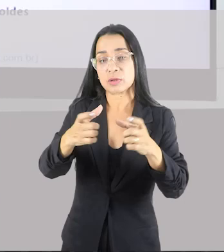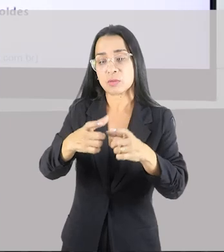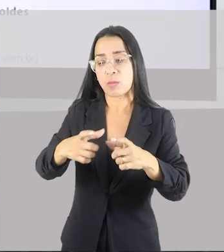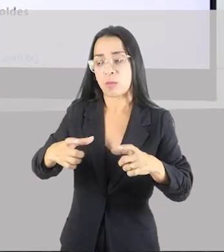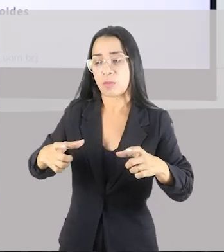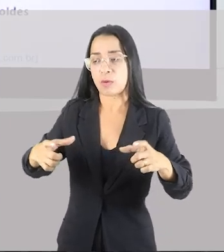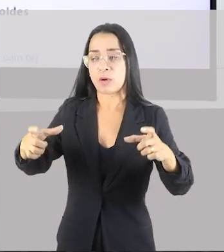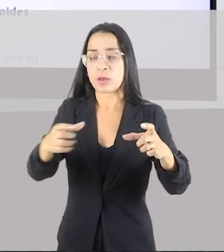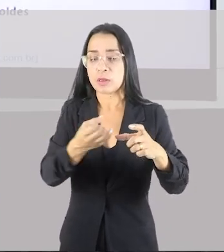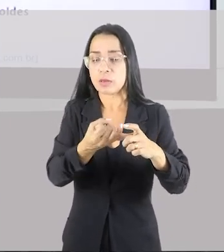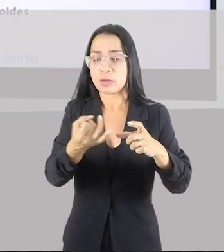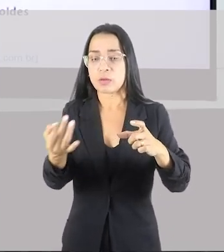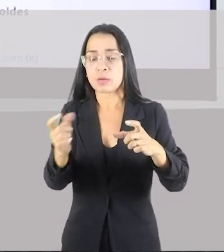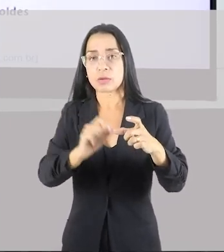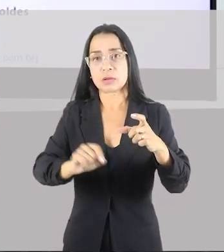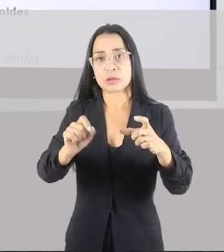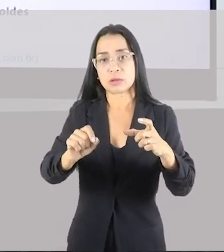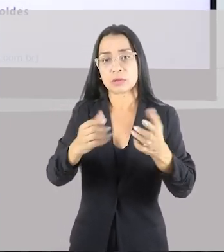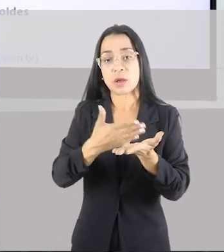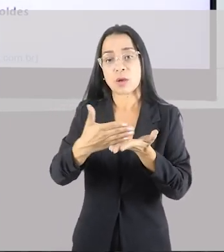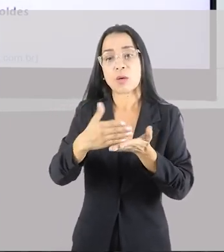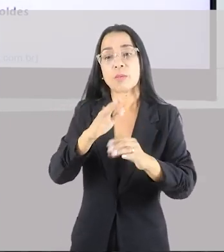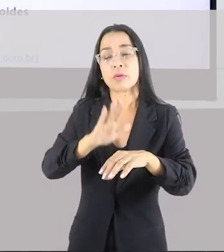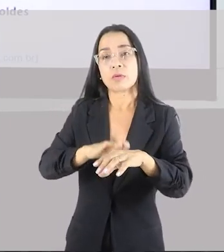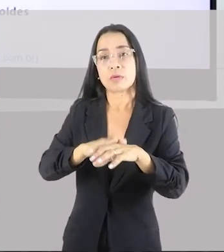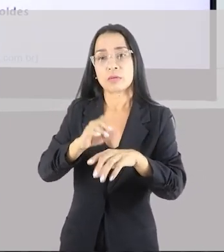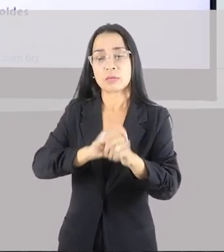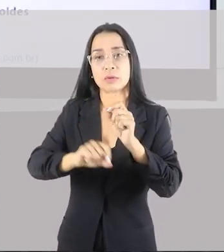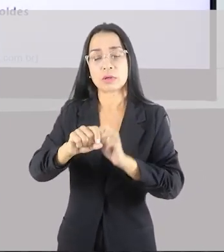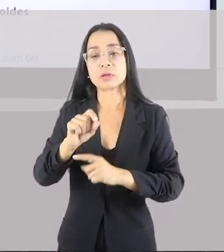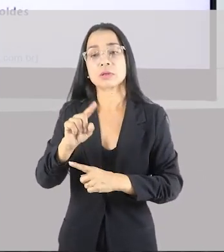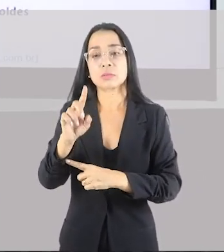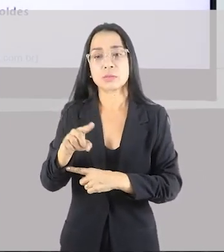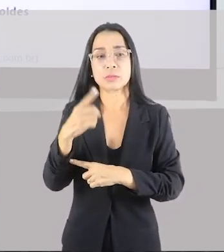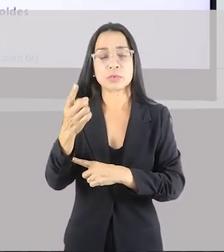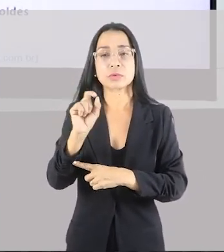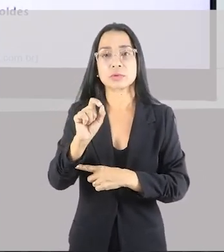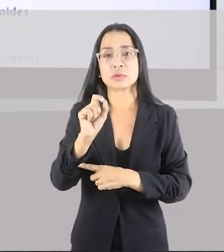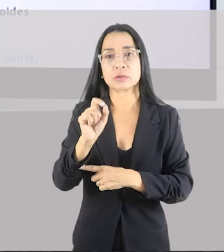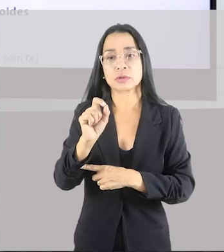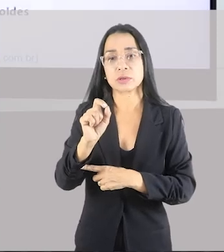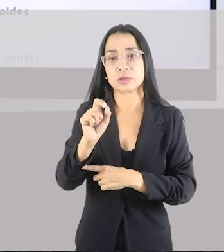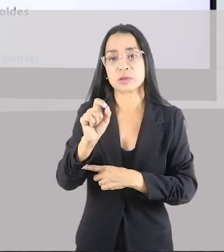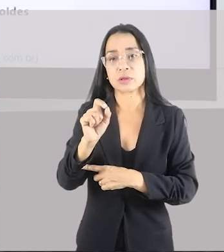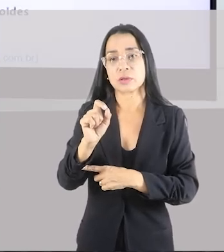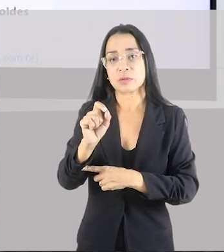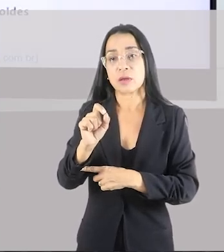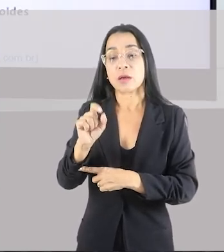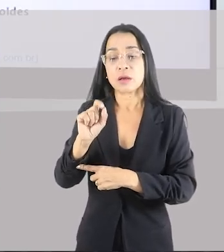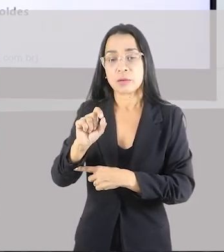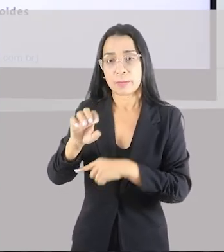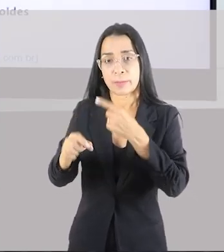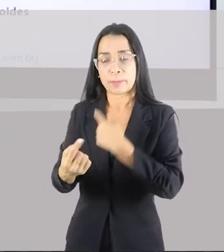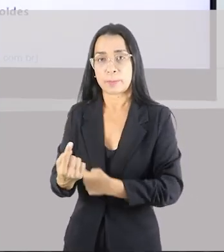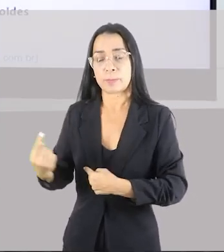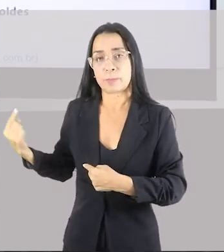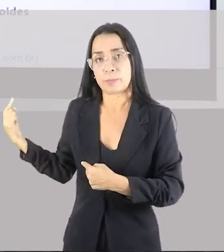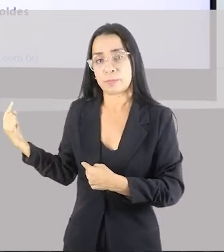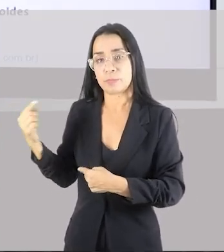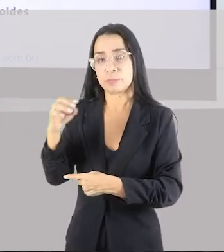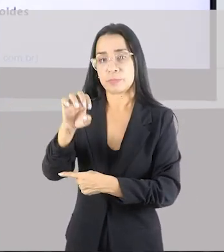a quantidade, e aí a gente passa a chamar ela, posteriormente, de espermatogônia,